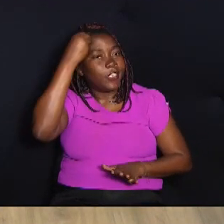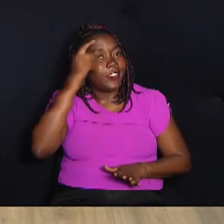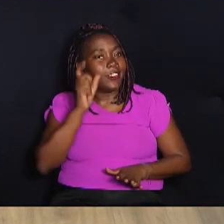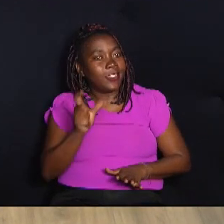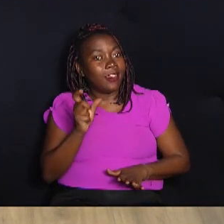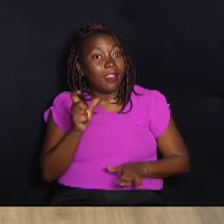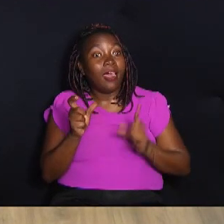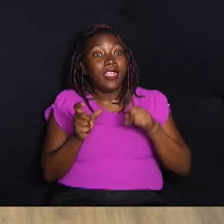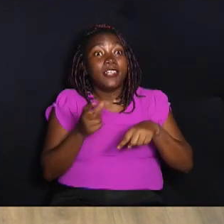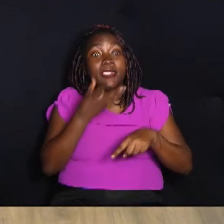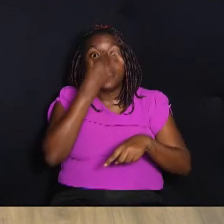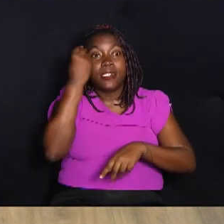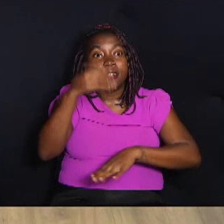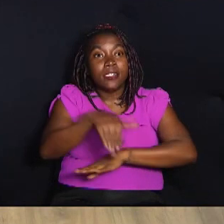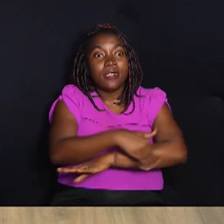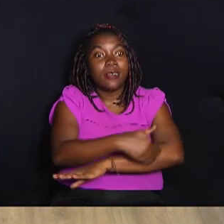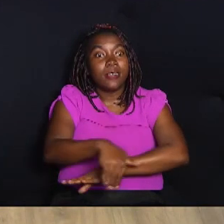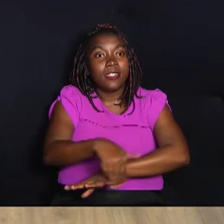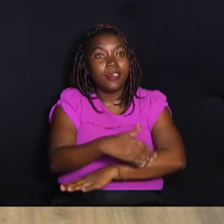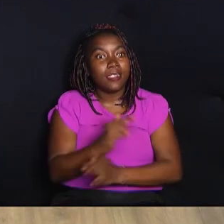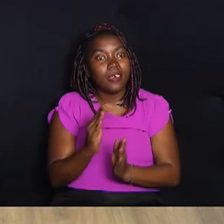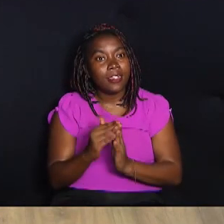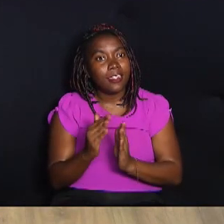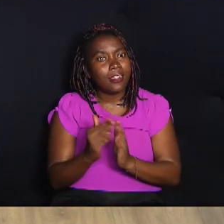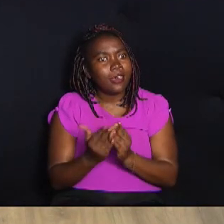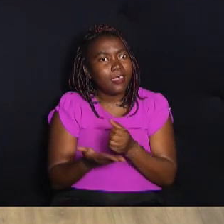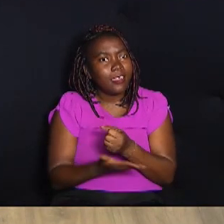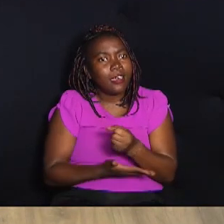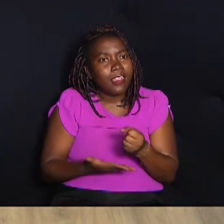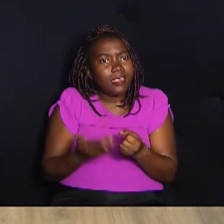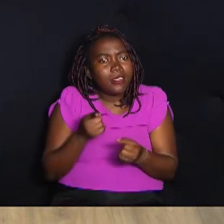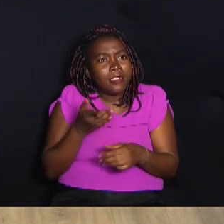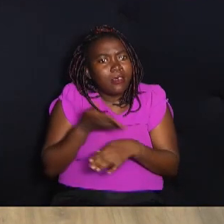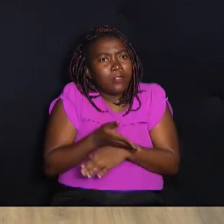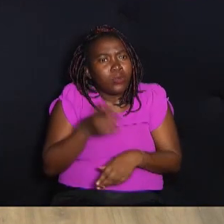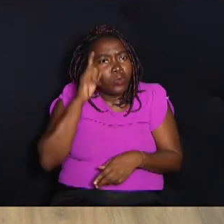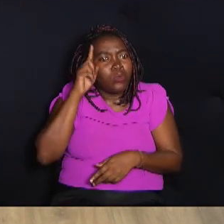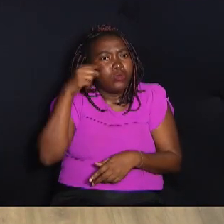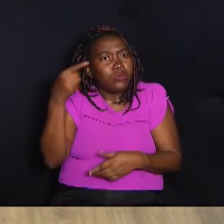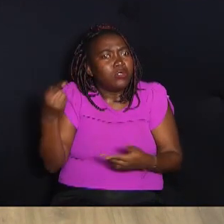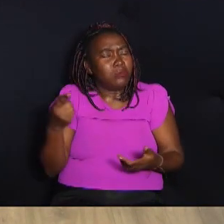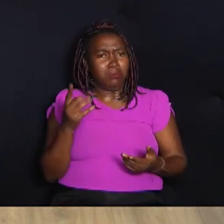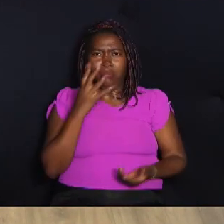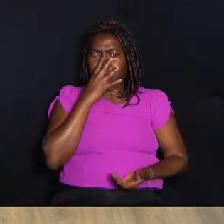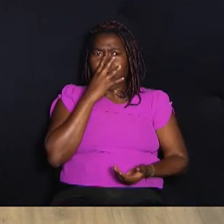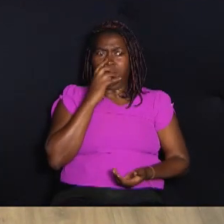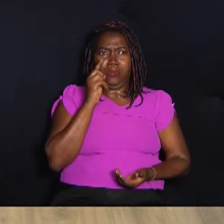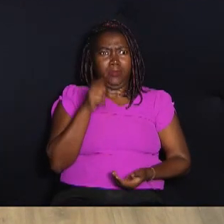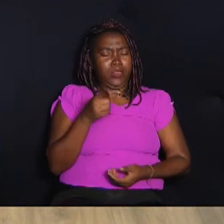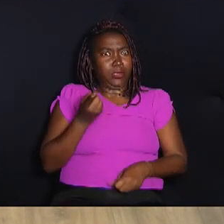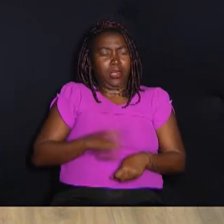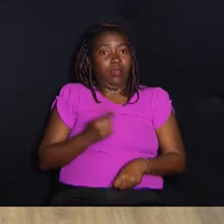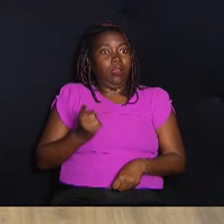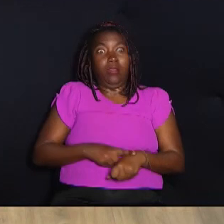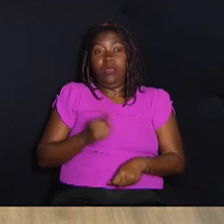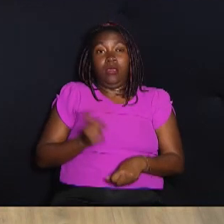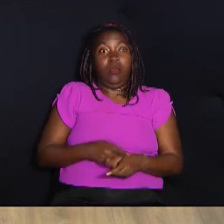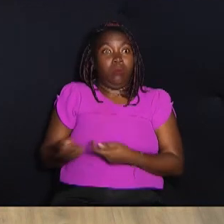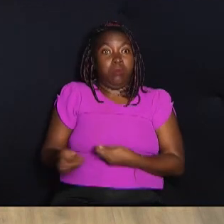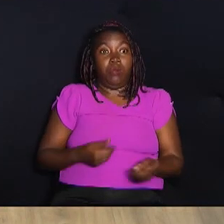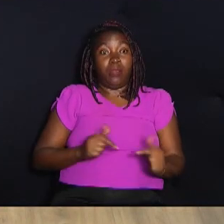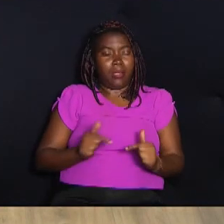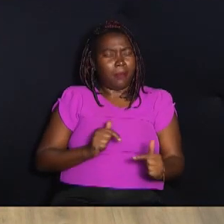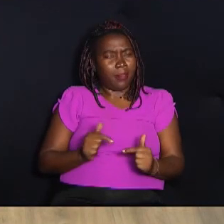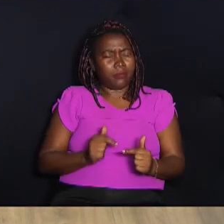é esquecer o endereço de casa, por exemplo, que é um negócio básico, que você vai todo dia e, peraí, você tá tão no automático ali na rotina do seu trabalho, que você